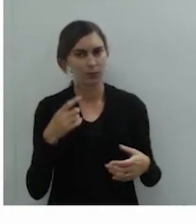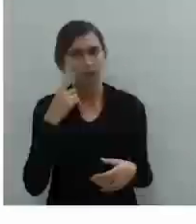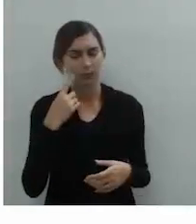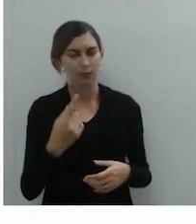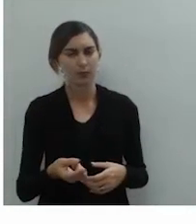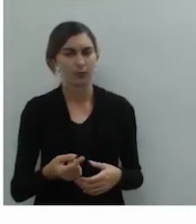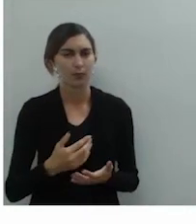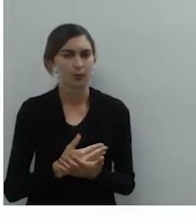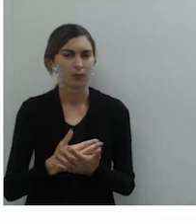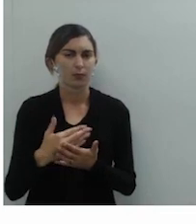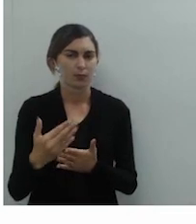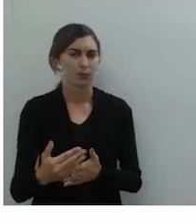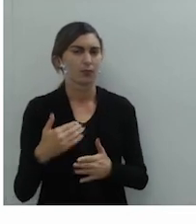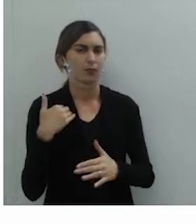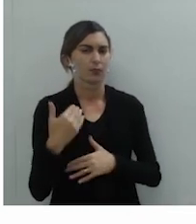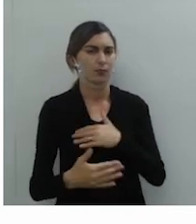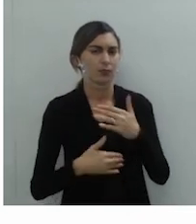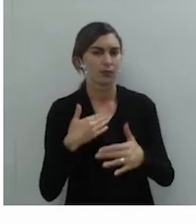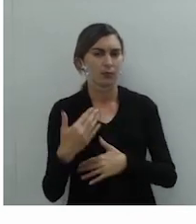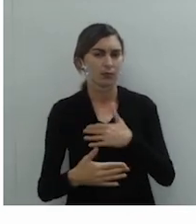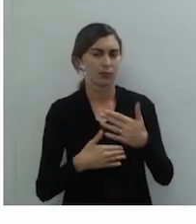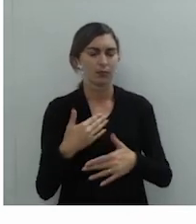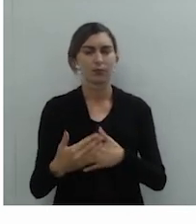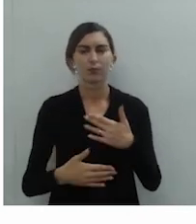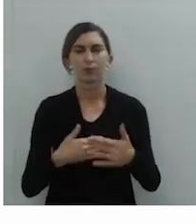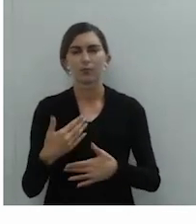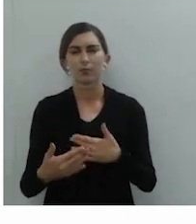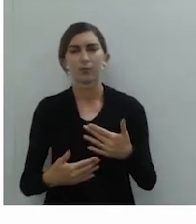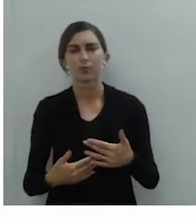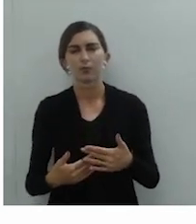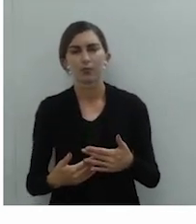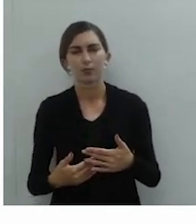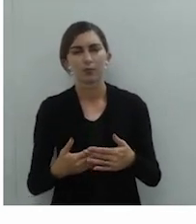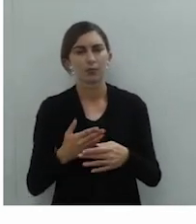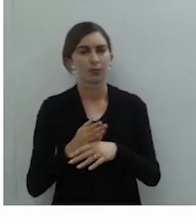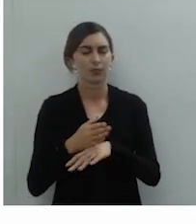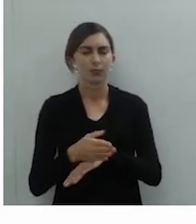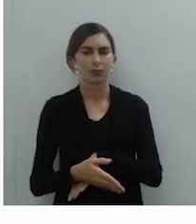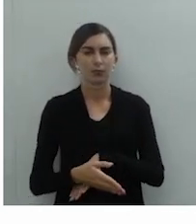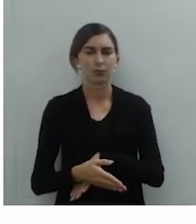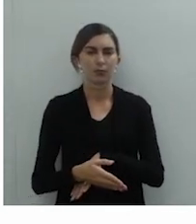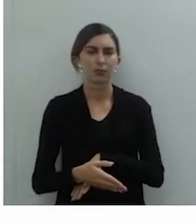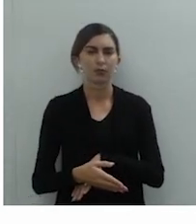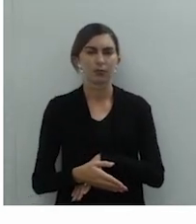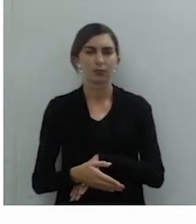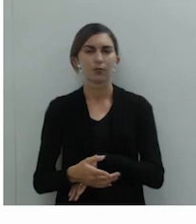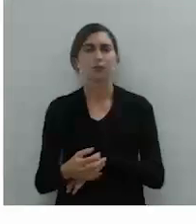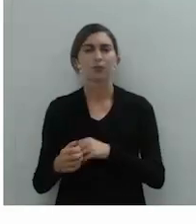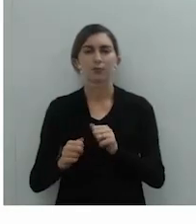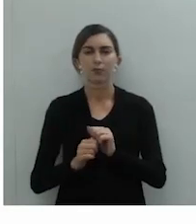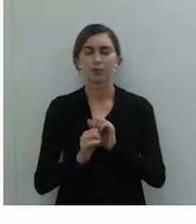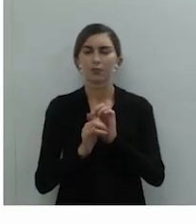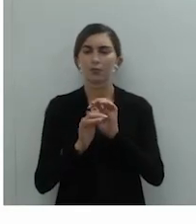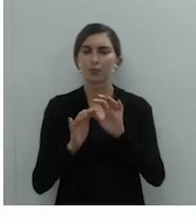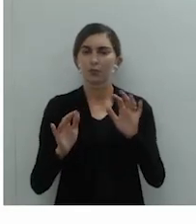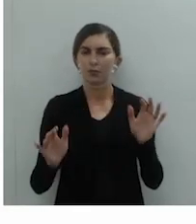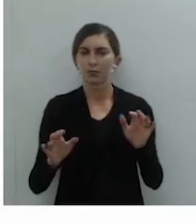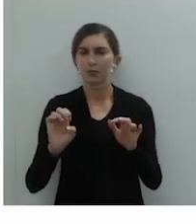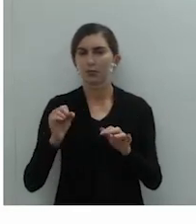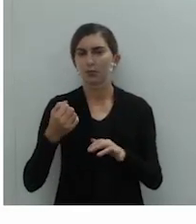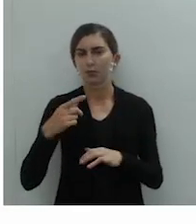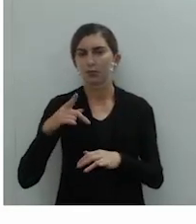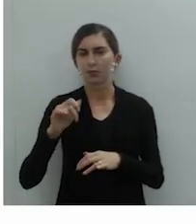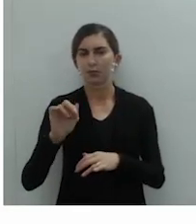interiorização, começa esse processo de entrar e explorar e